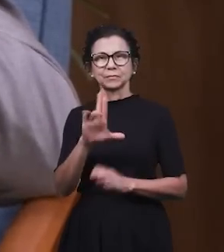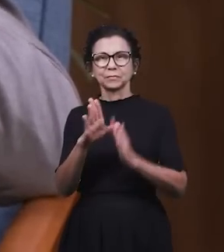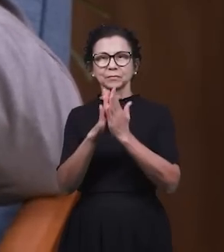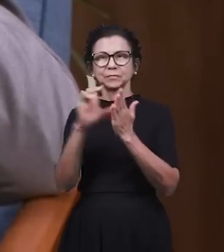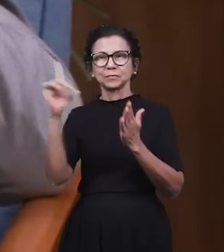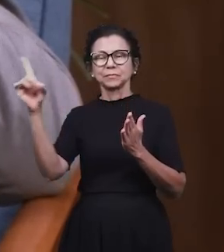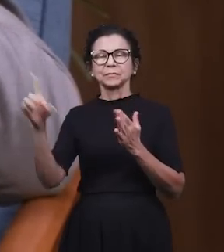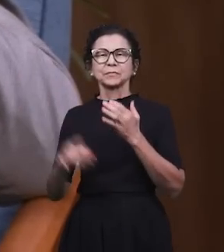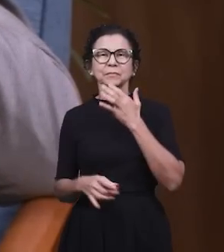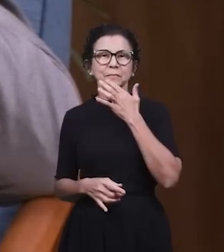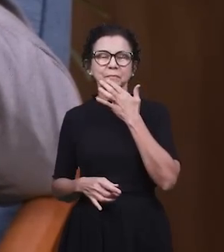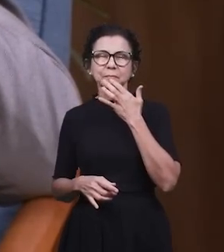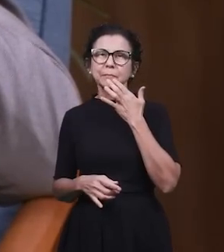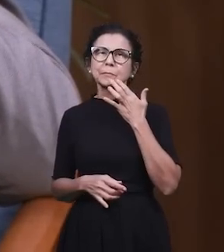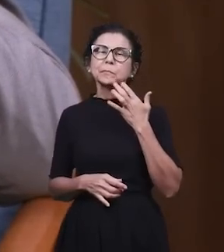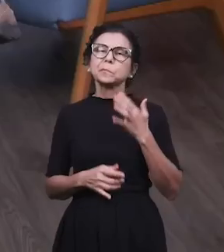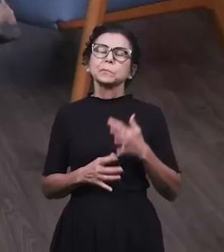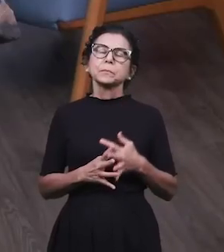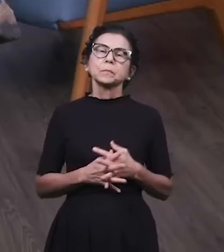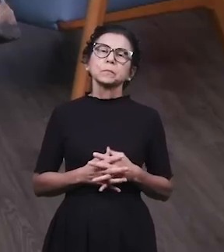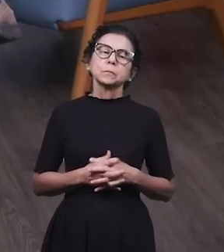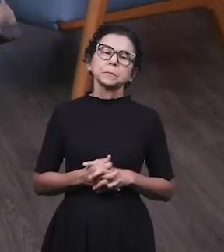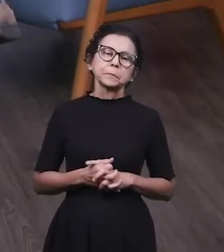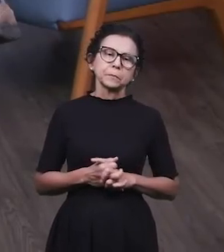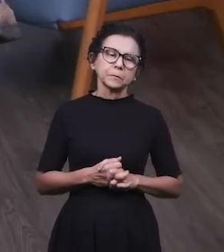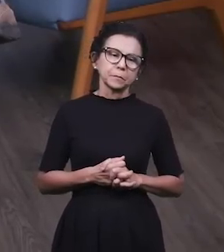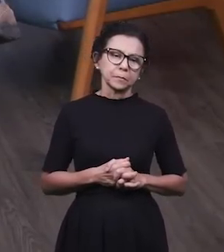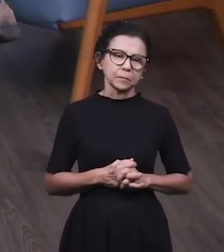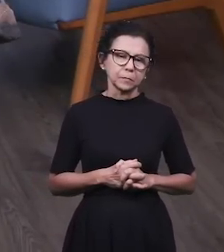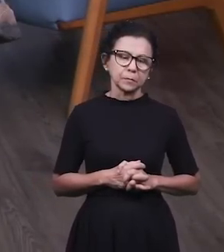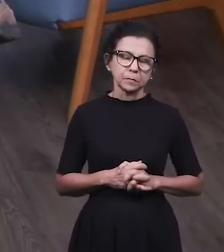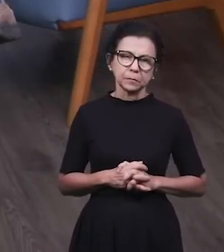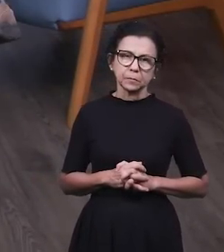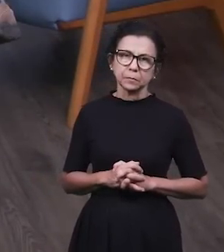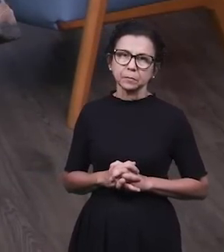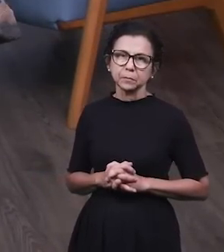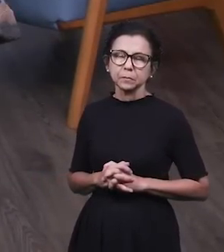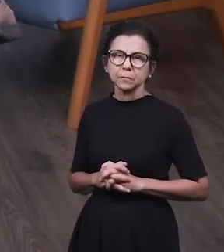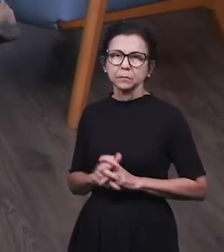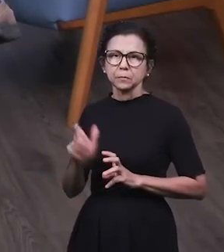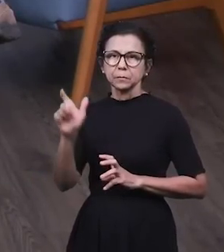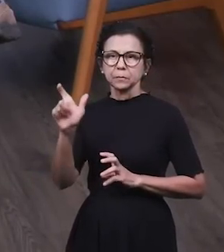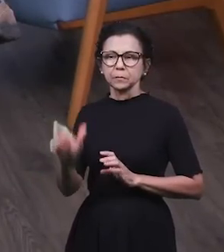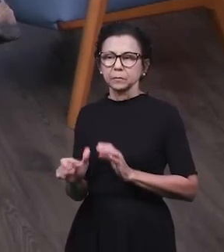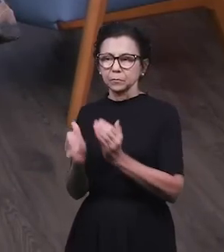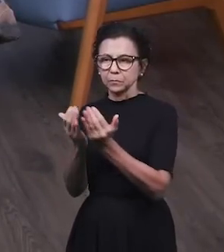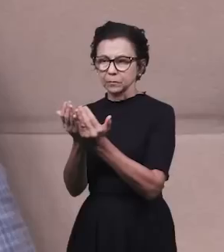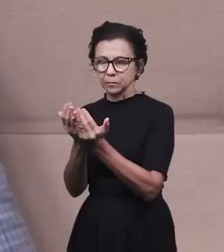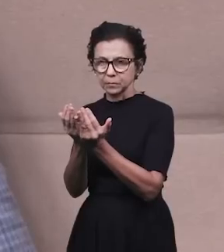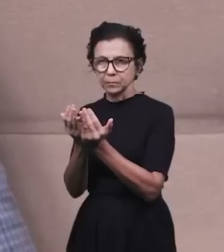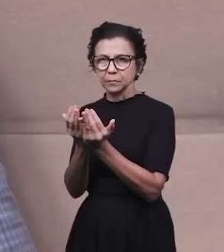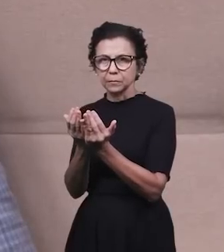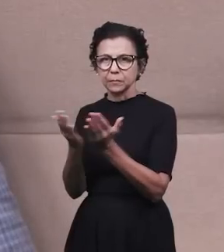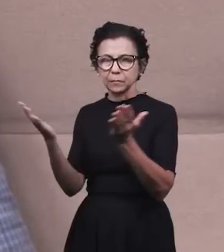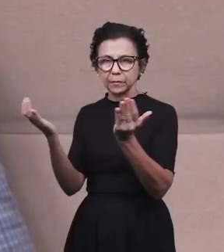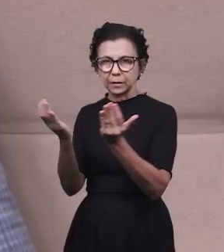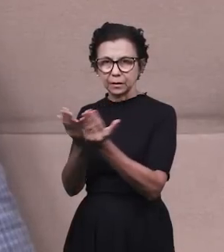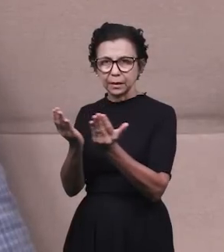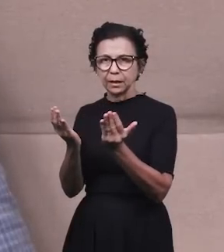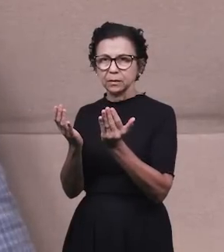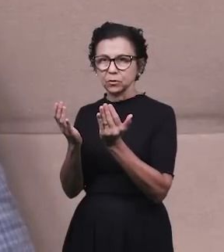isso o recurso da palavra? A perseverança do crente fiel